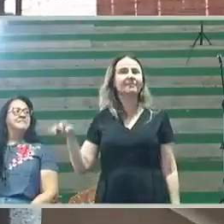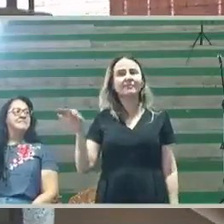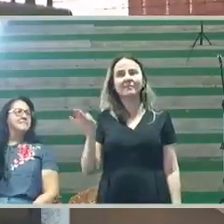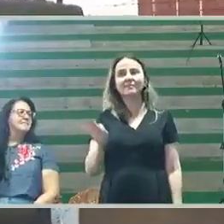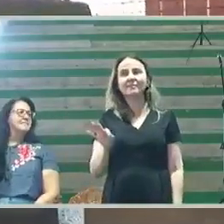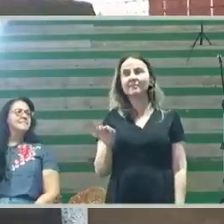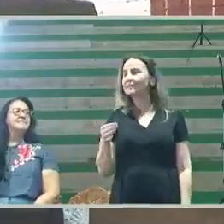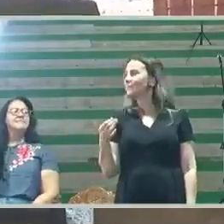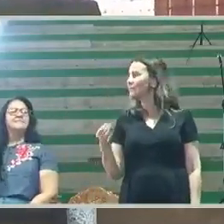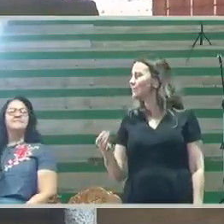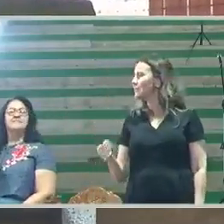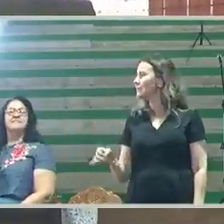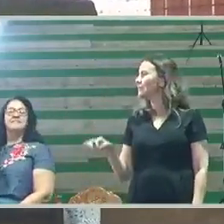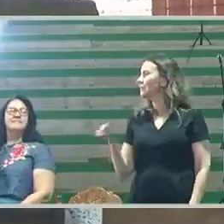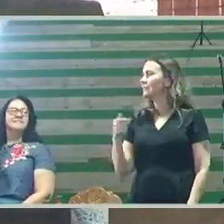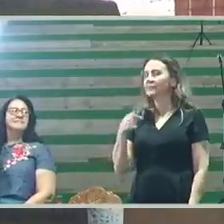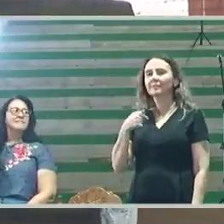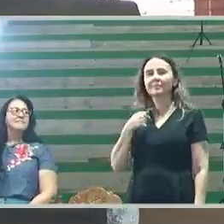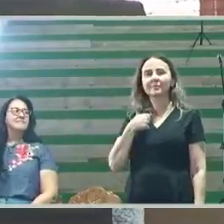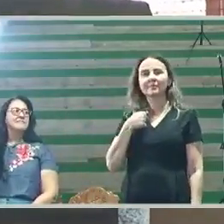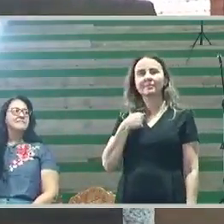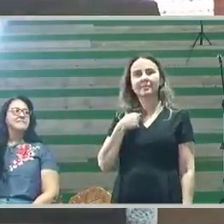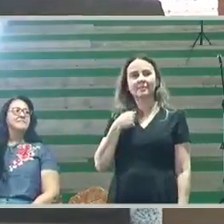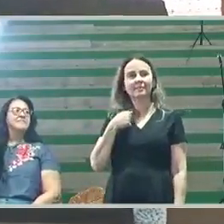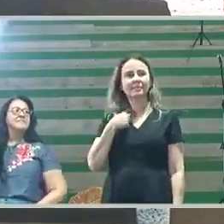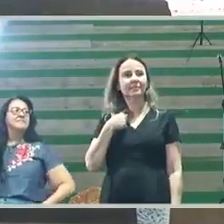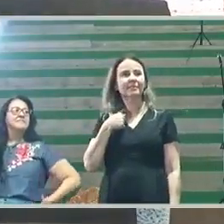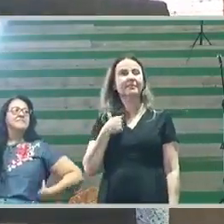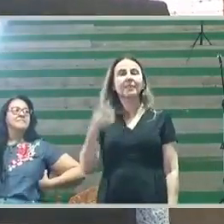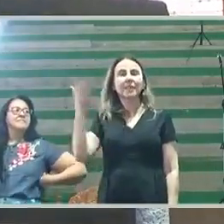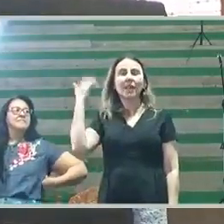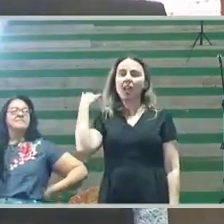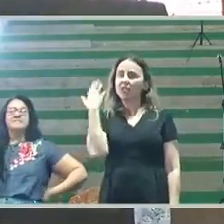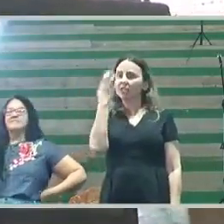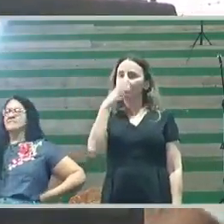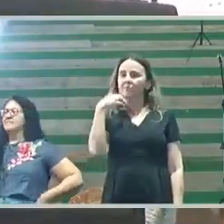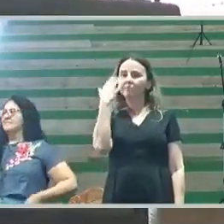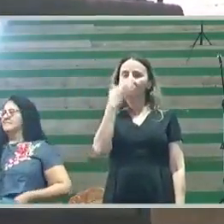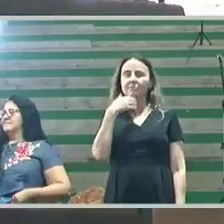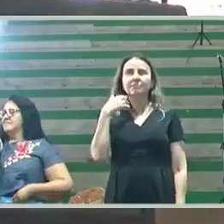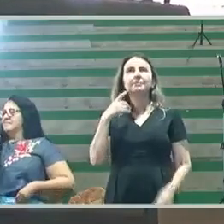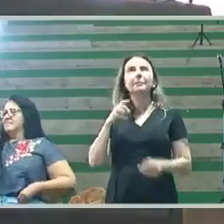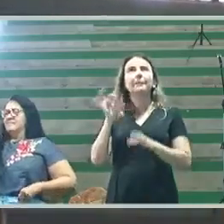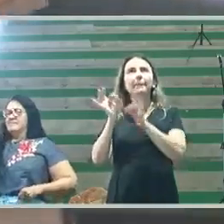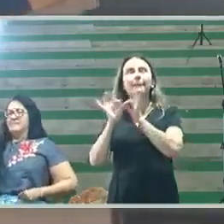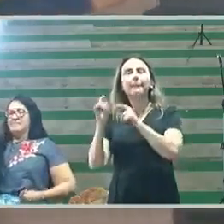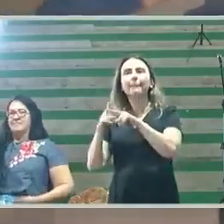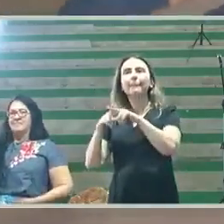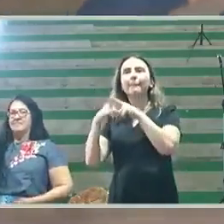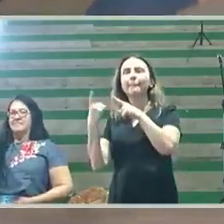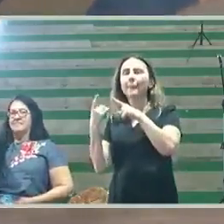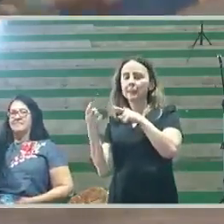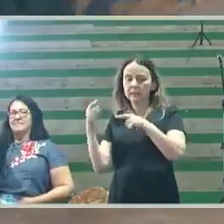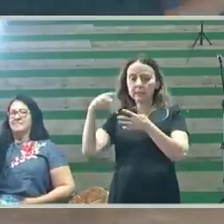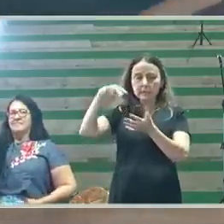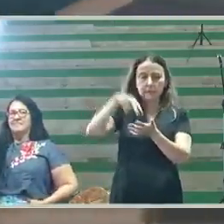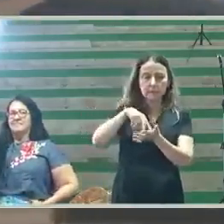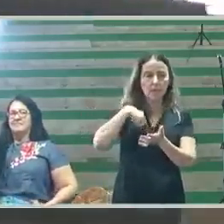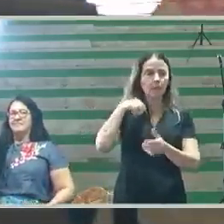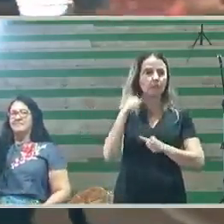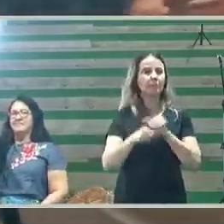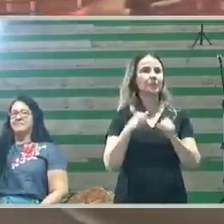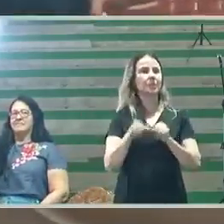O script pronto do que eu ia cantar, mas Jesus mudou tudo aqui. Ai, meu Deus,